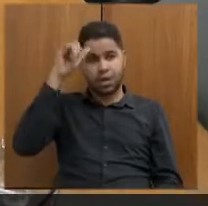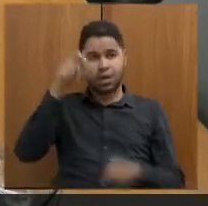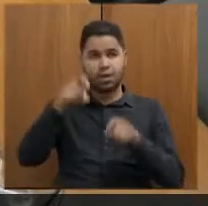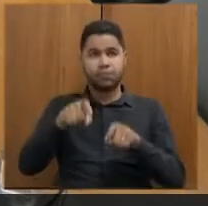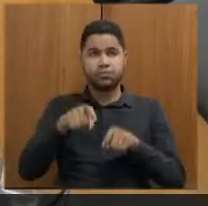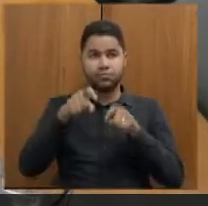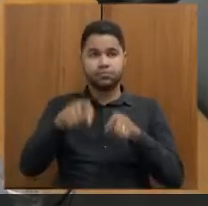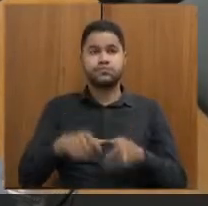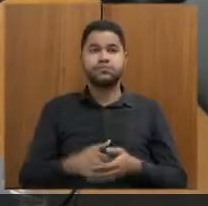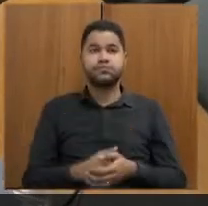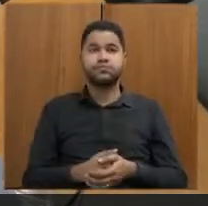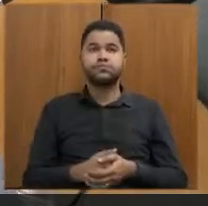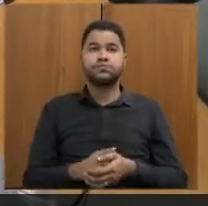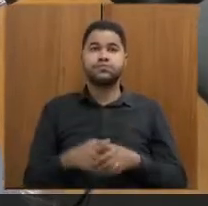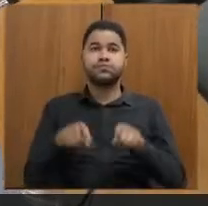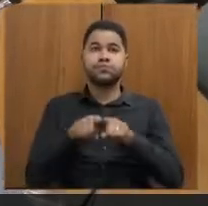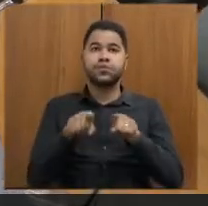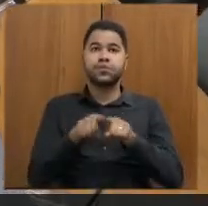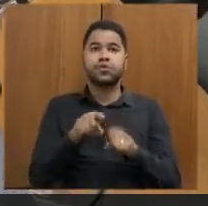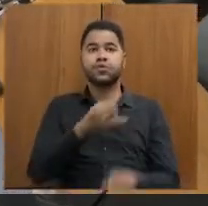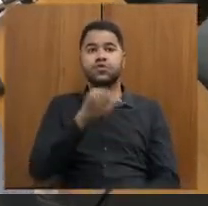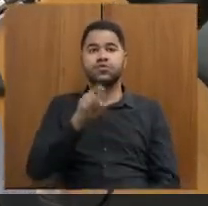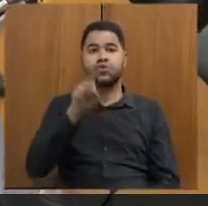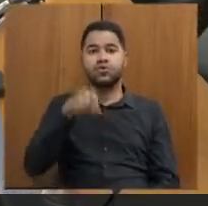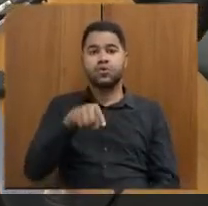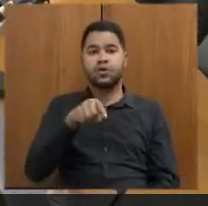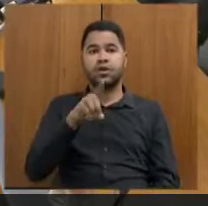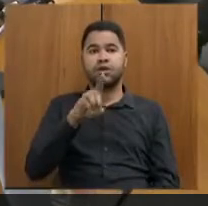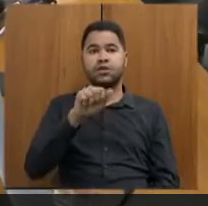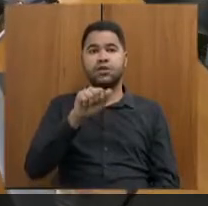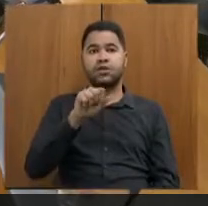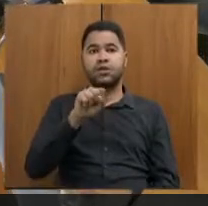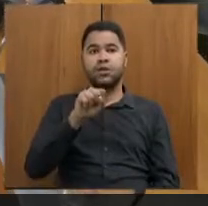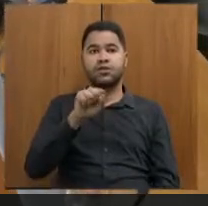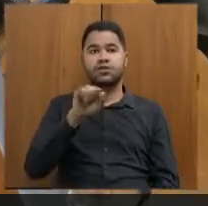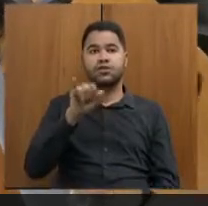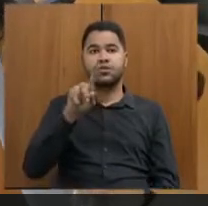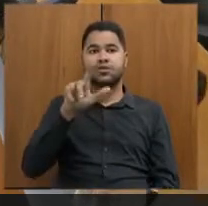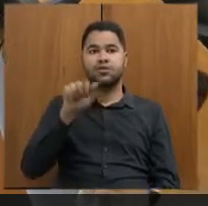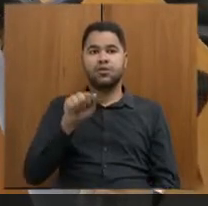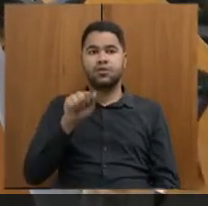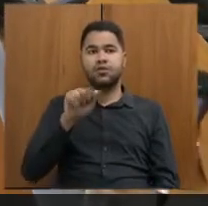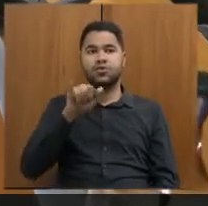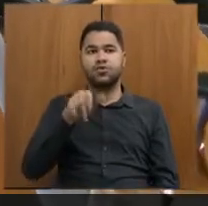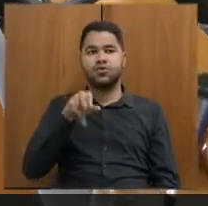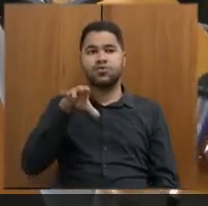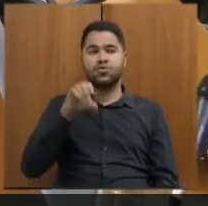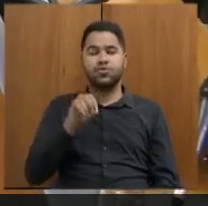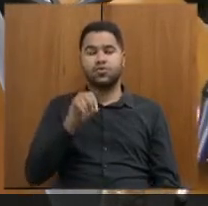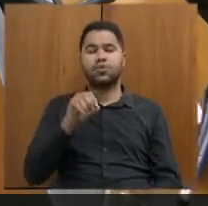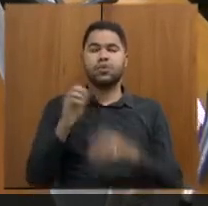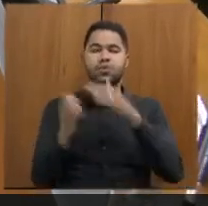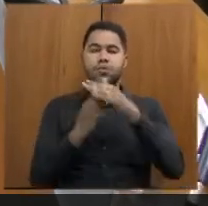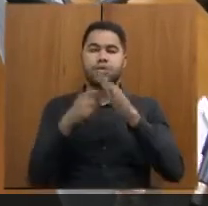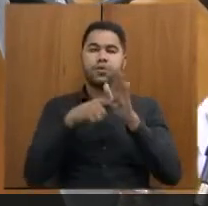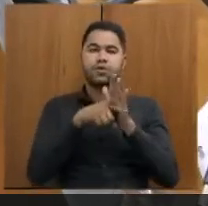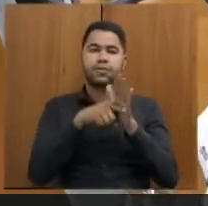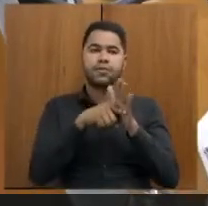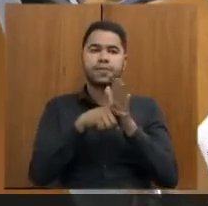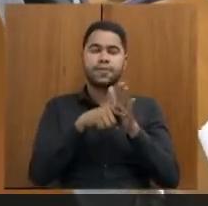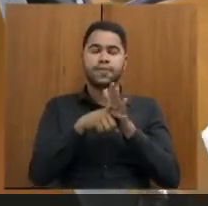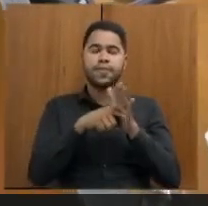o trazilbo José da Silva Júnior diretor de operações técnicas da empresa de pesquisa agropecuária